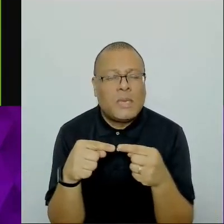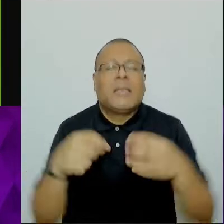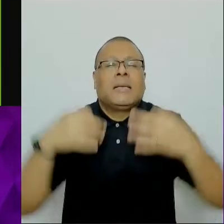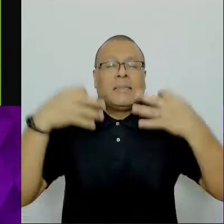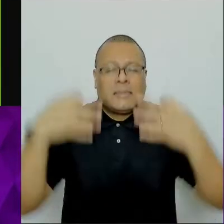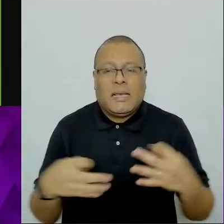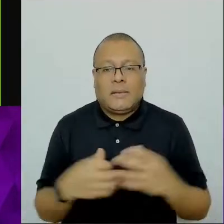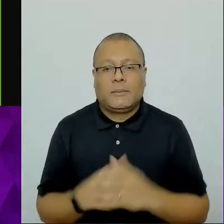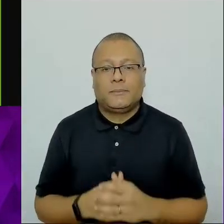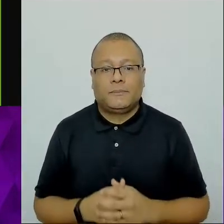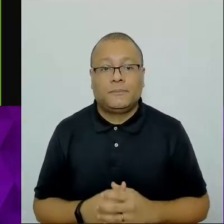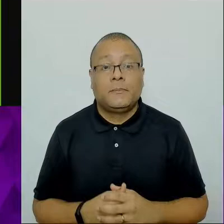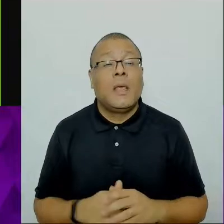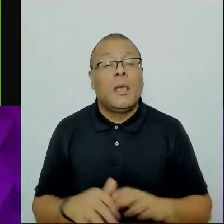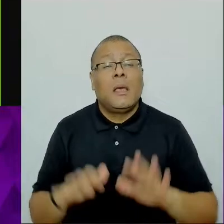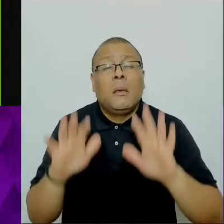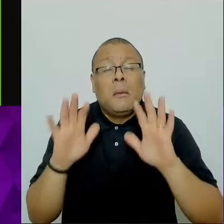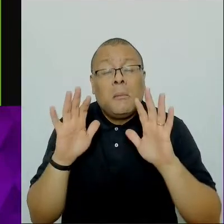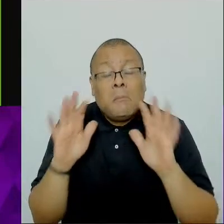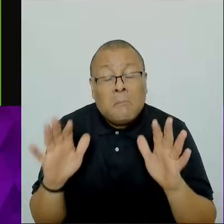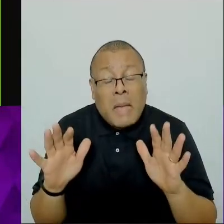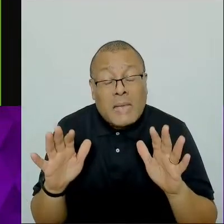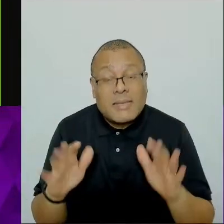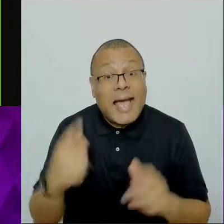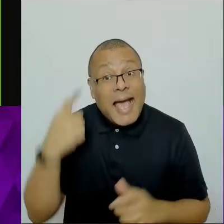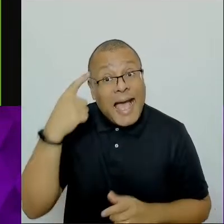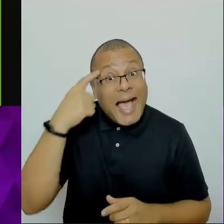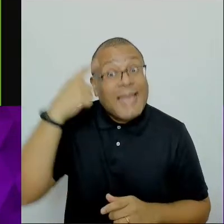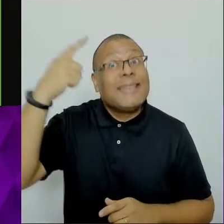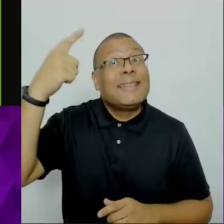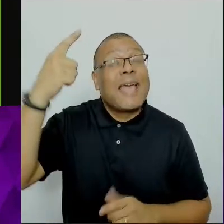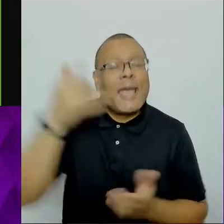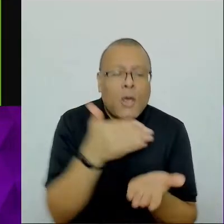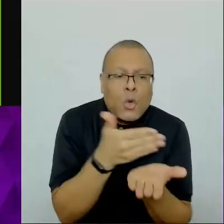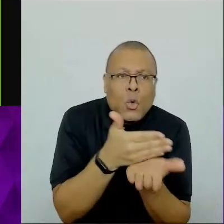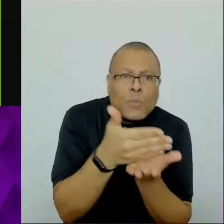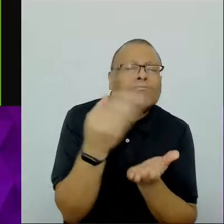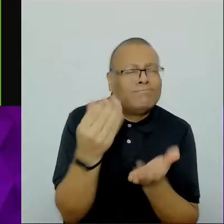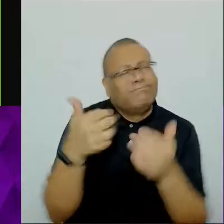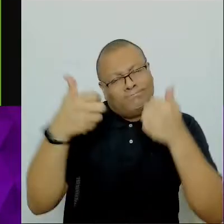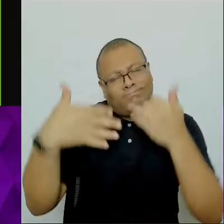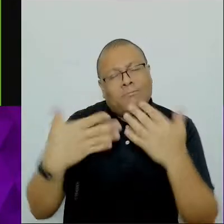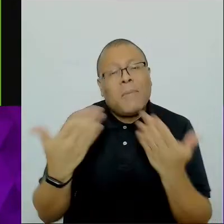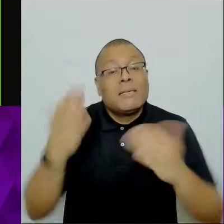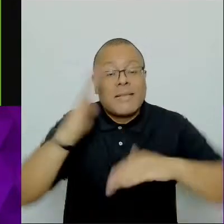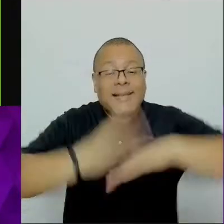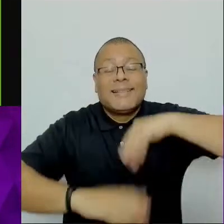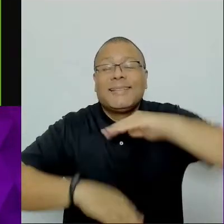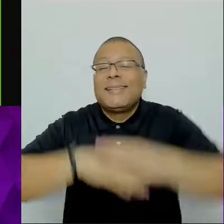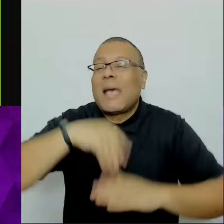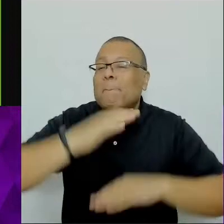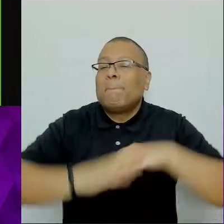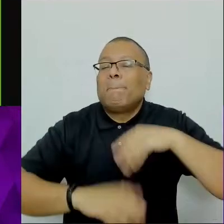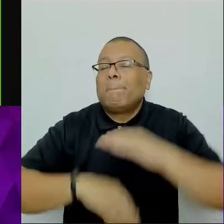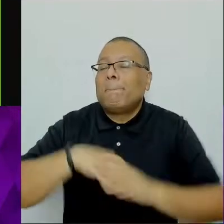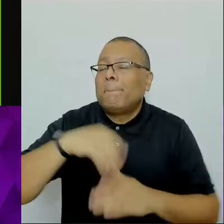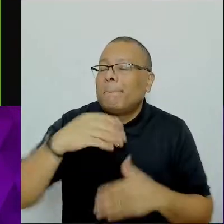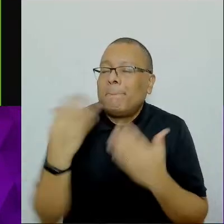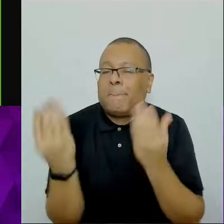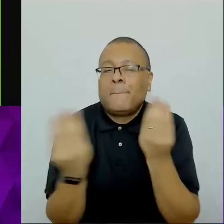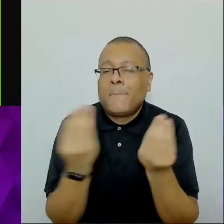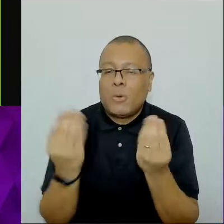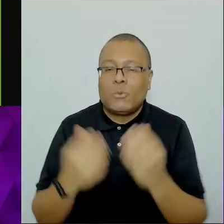Mas, ok, né, assim, expliquei a ideia, como surgiu, e aí, né, como que é isso tudo, todos esses conceitos na